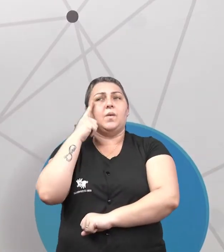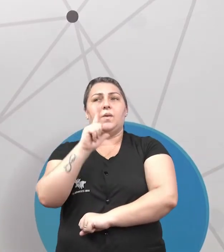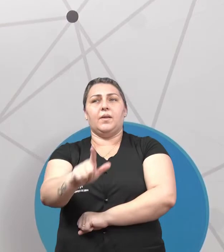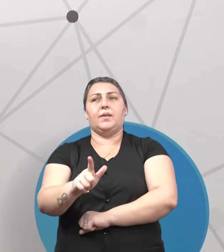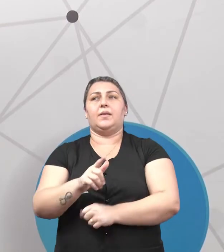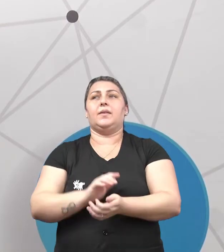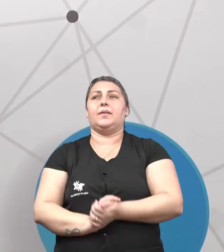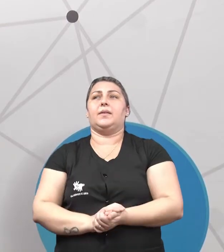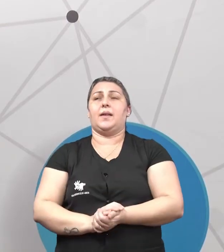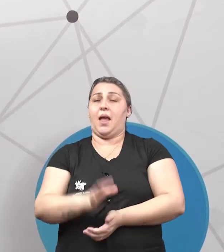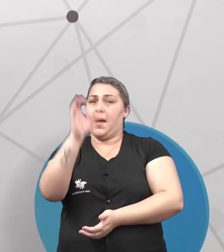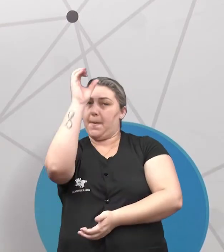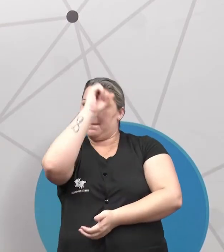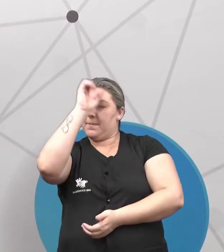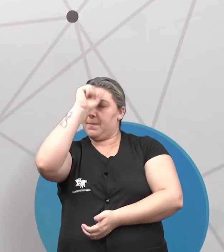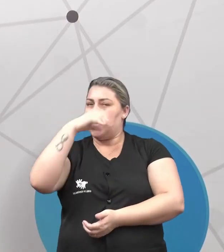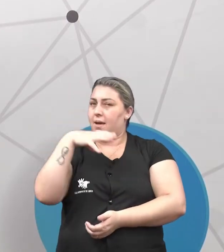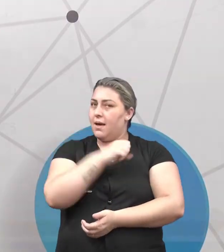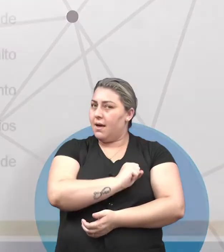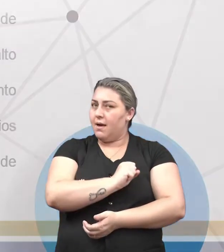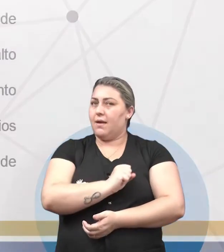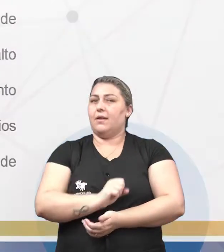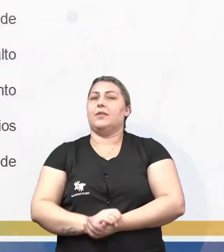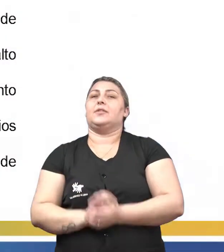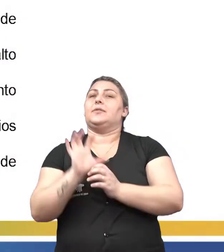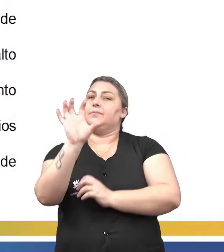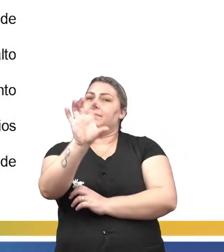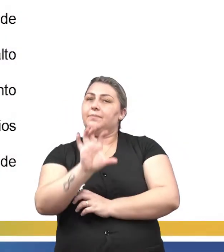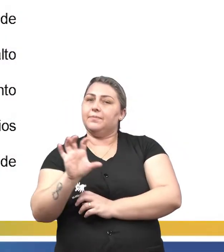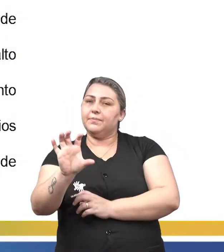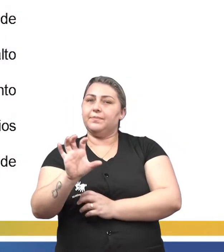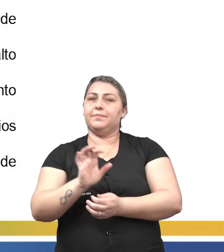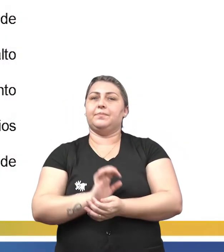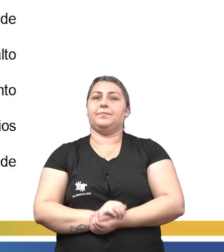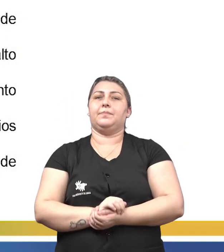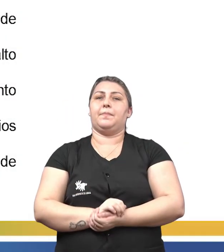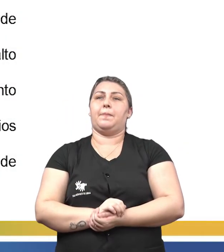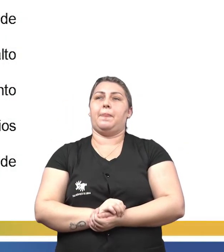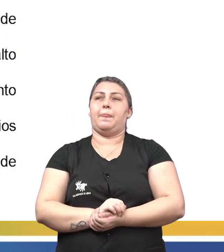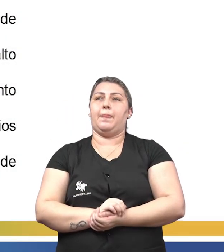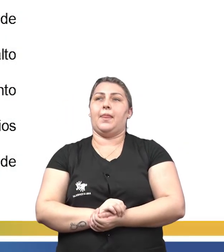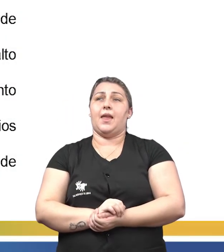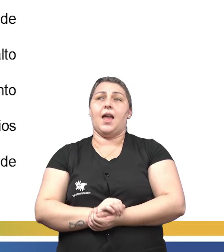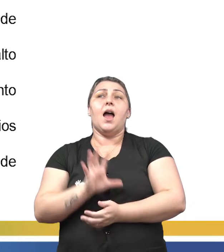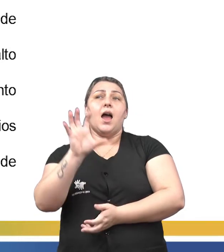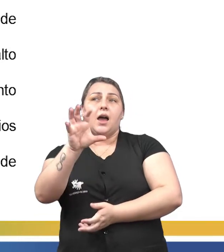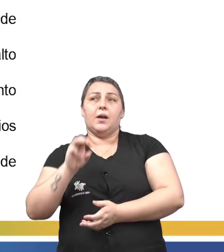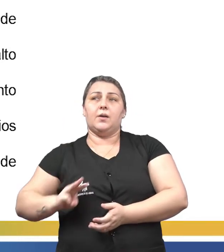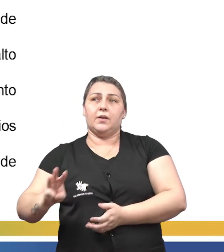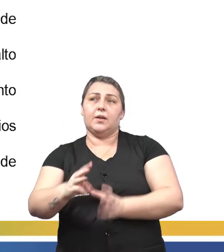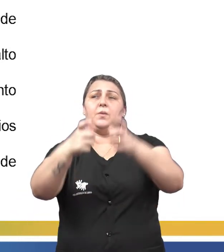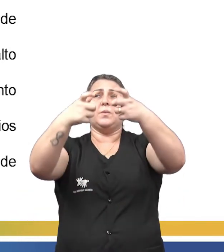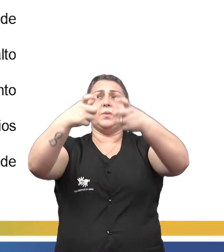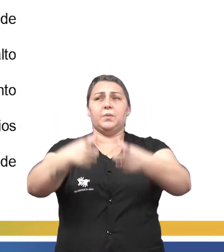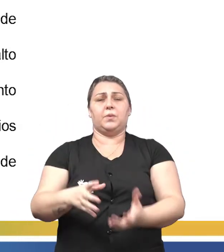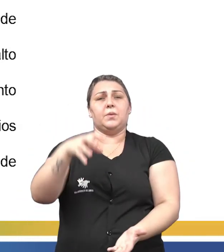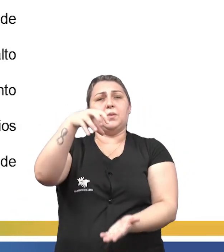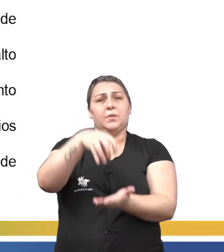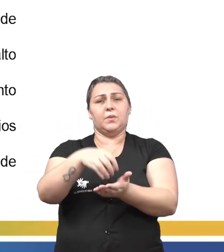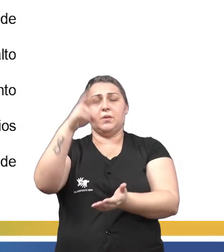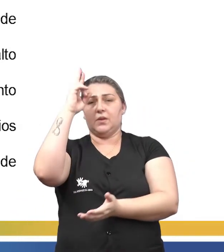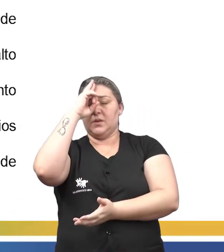gente conseguiu aprender rapidinho aí sobre essa região. A região da Mesopotâmia ocupa lugar central na história